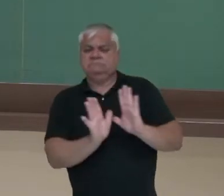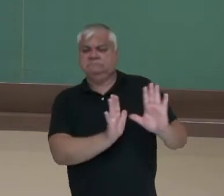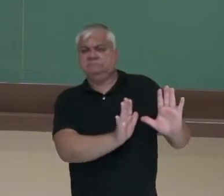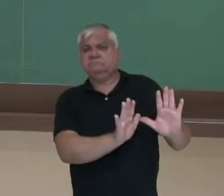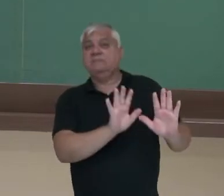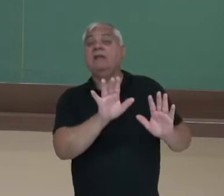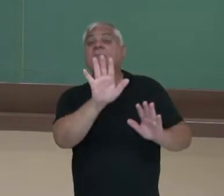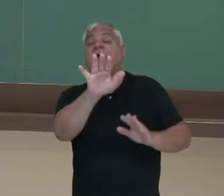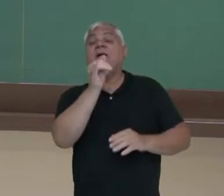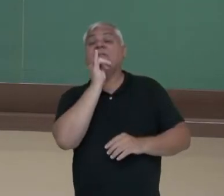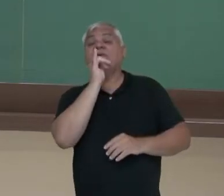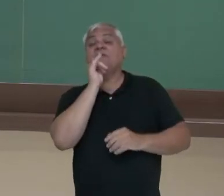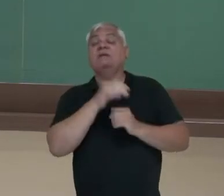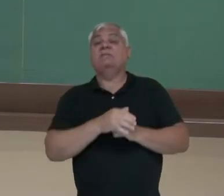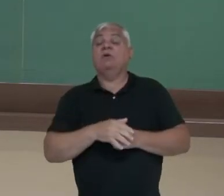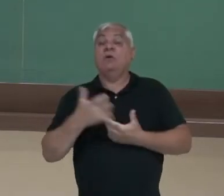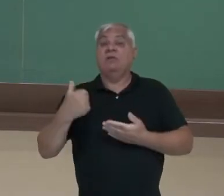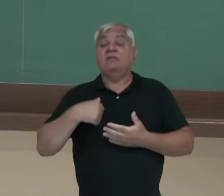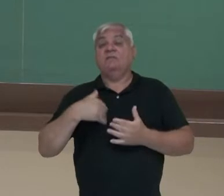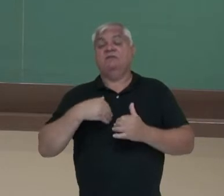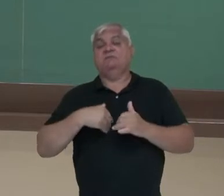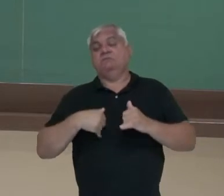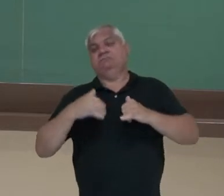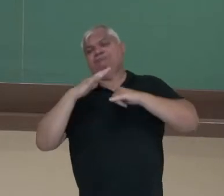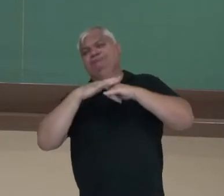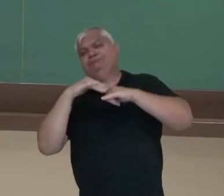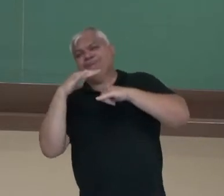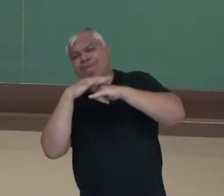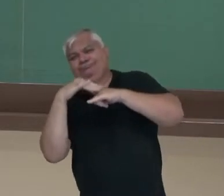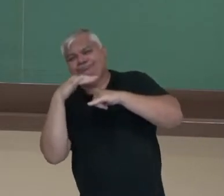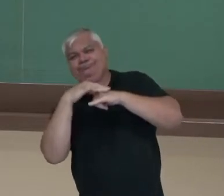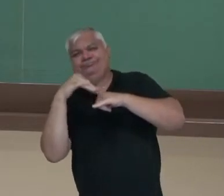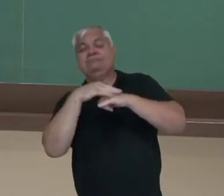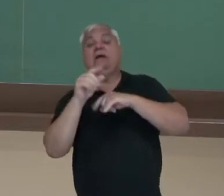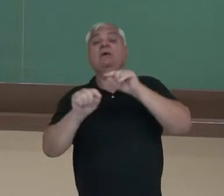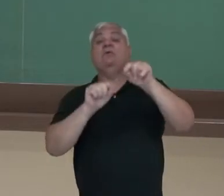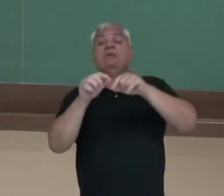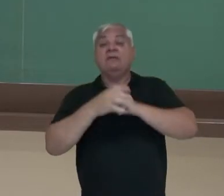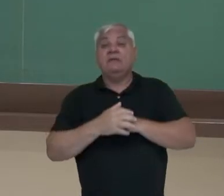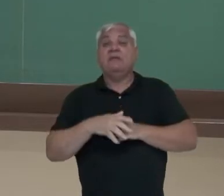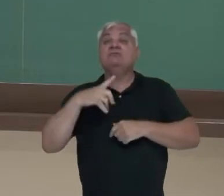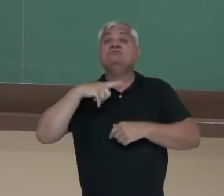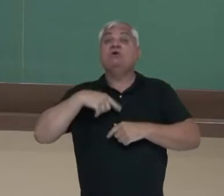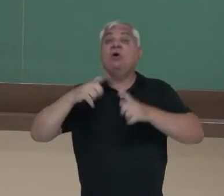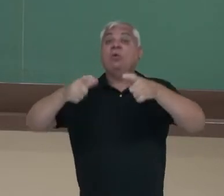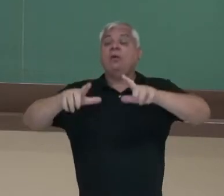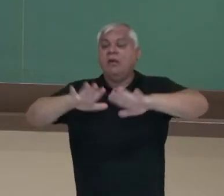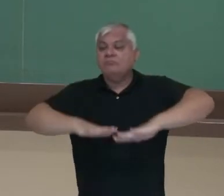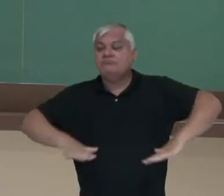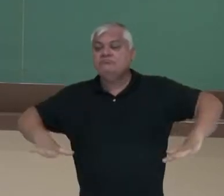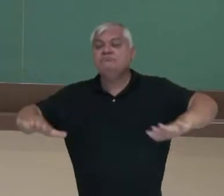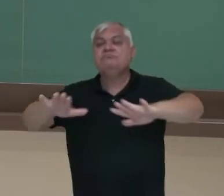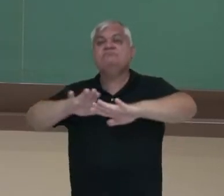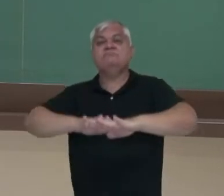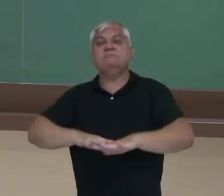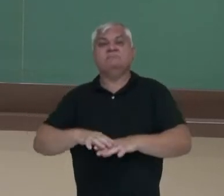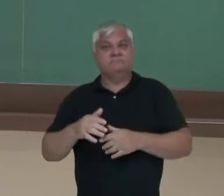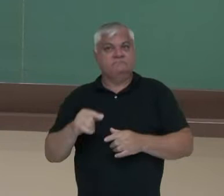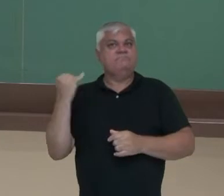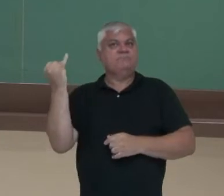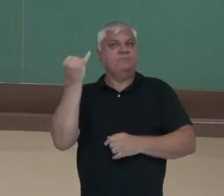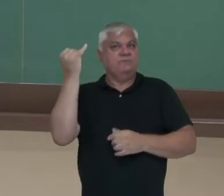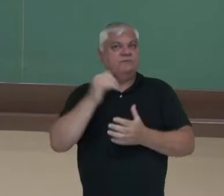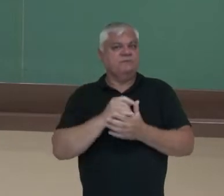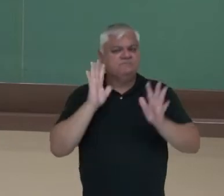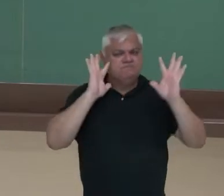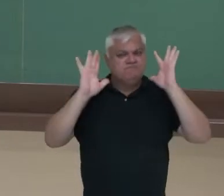galera que é vegetariana, longe disso. Estamos só discutindo a questão ambiental. Já é um ponto aí para nós colocarmos também. Ah,